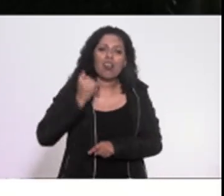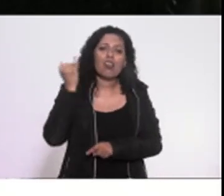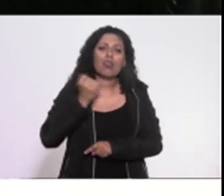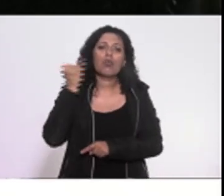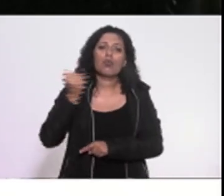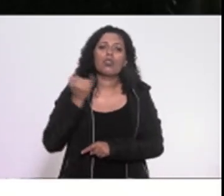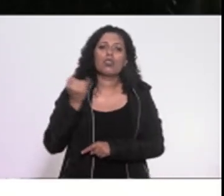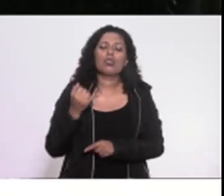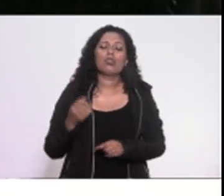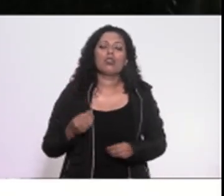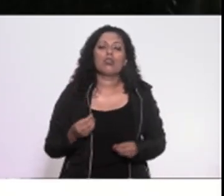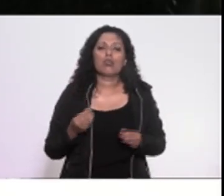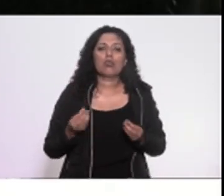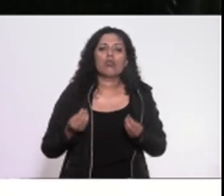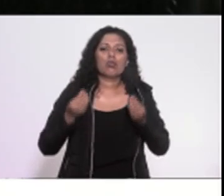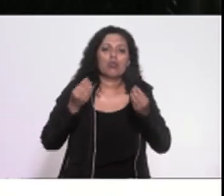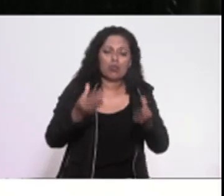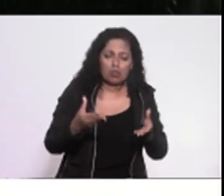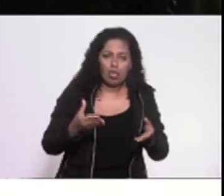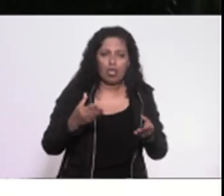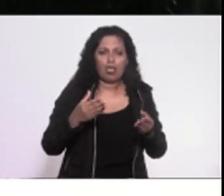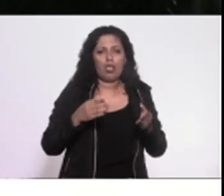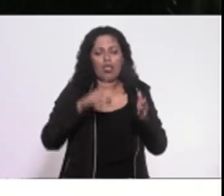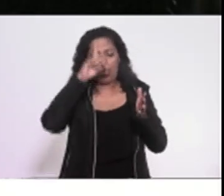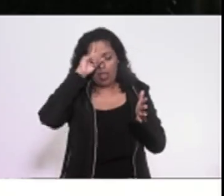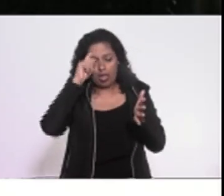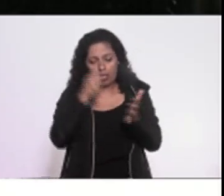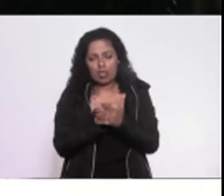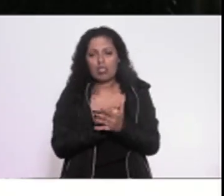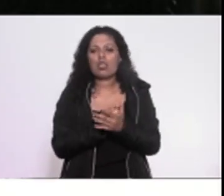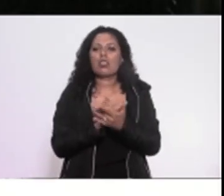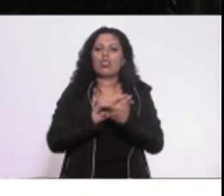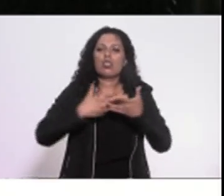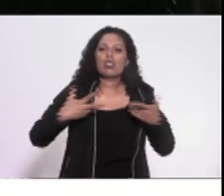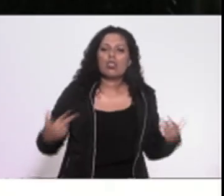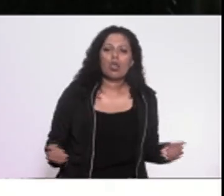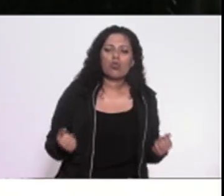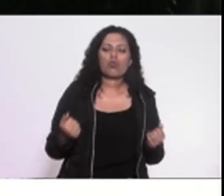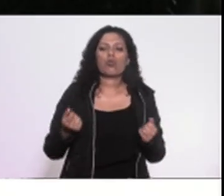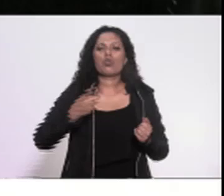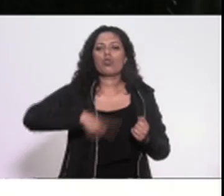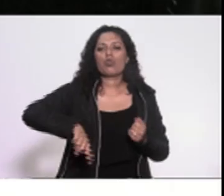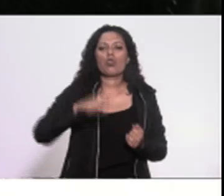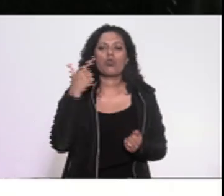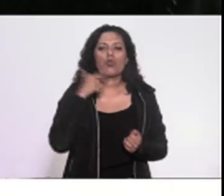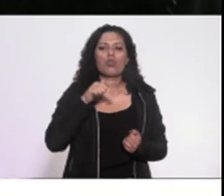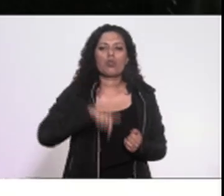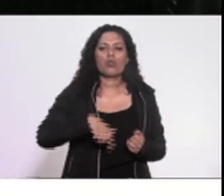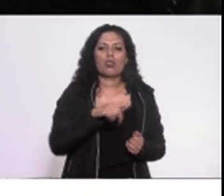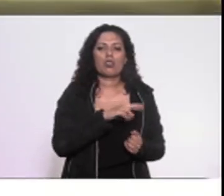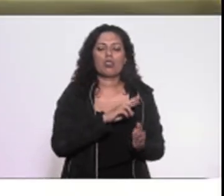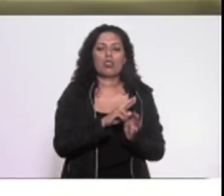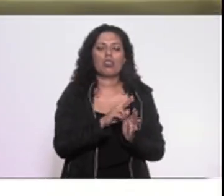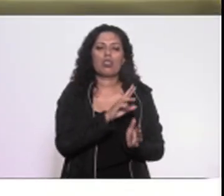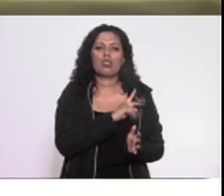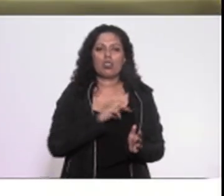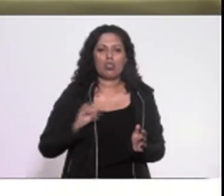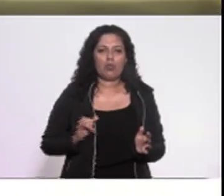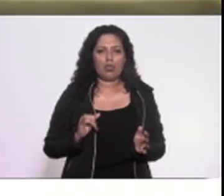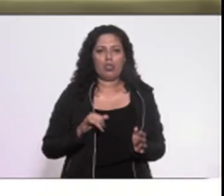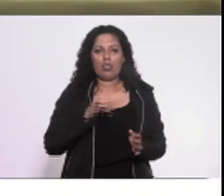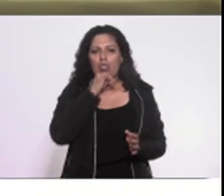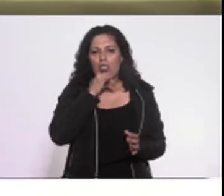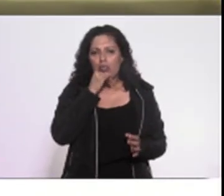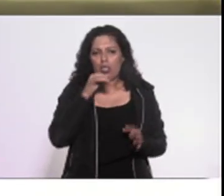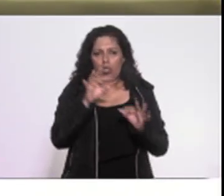dar, sobretudo, efetividade às decisões que foram colhidas aqui nessa CPI. Inclusive, perdão, só para completar,